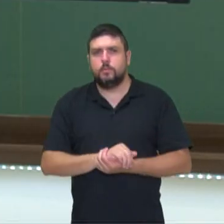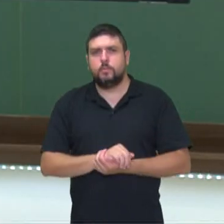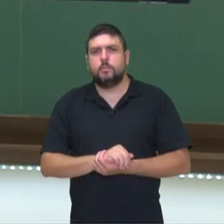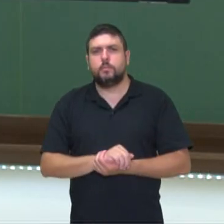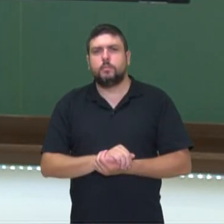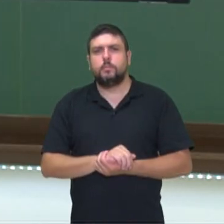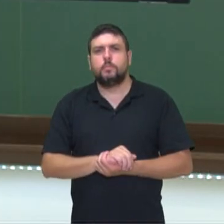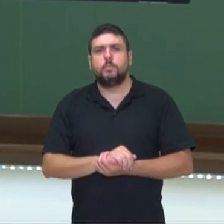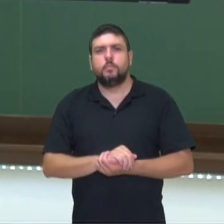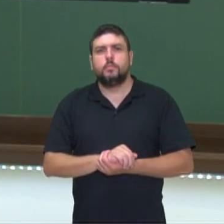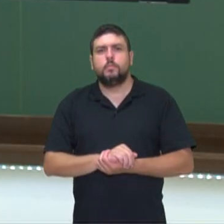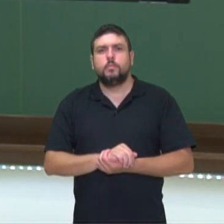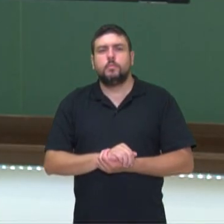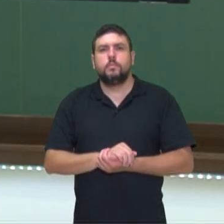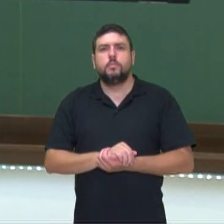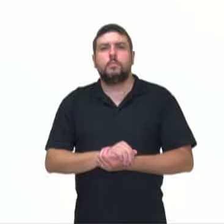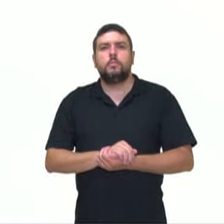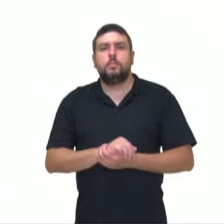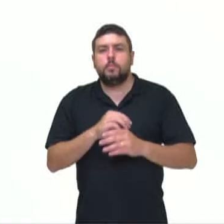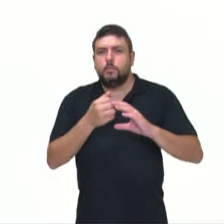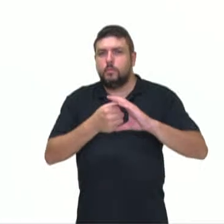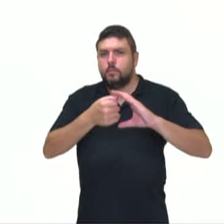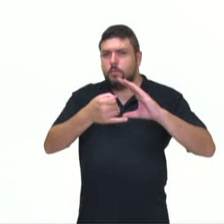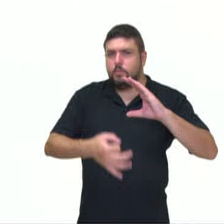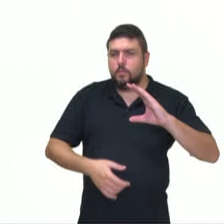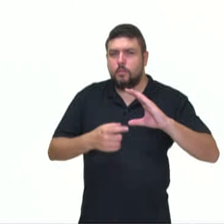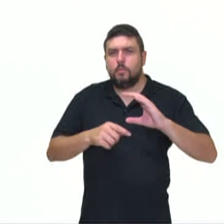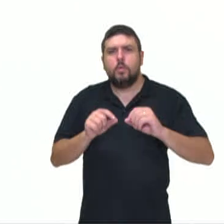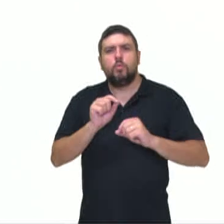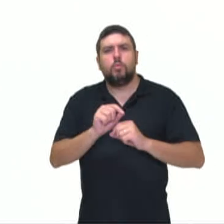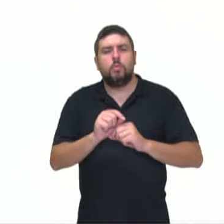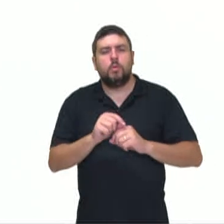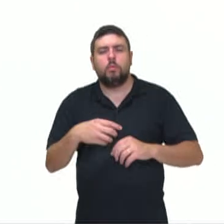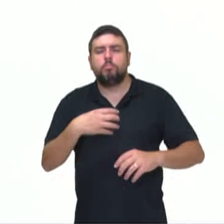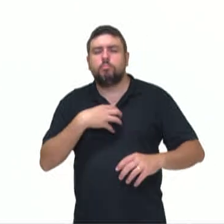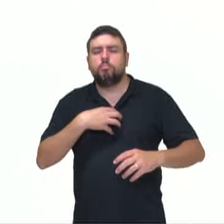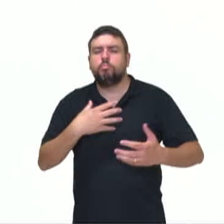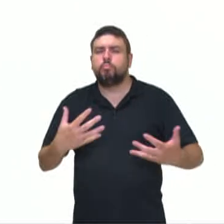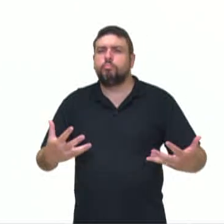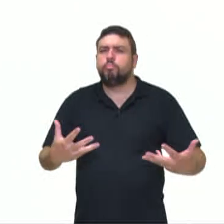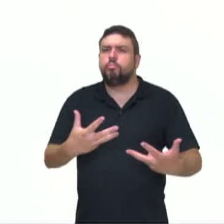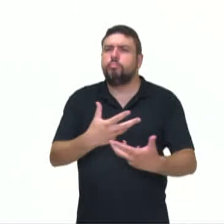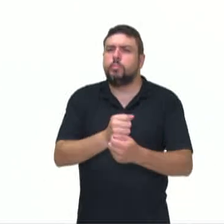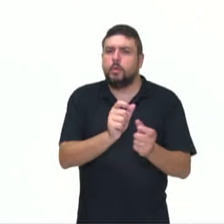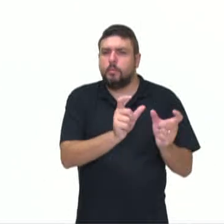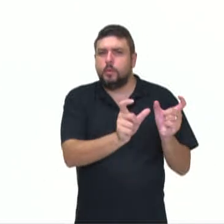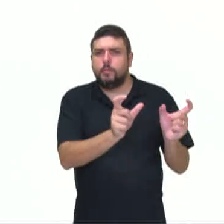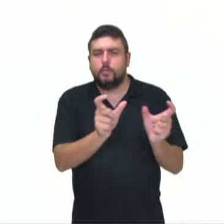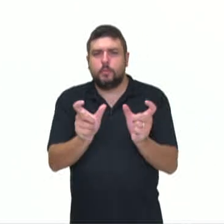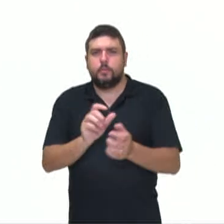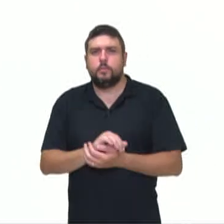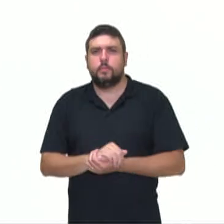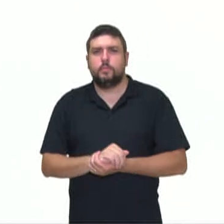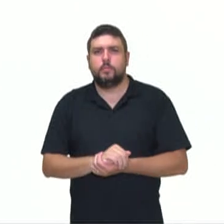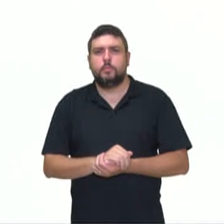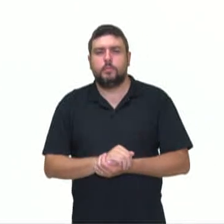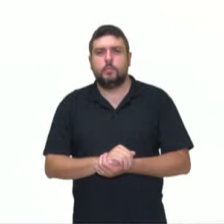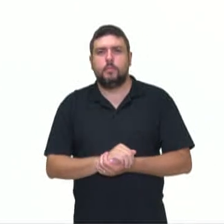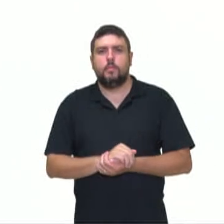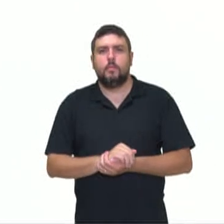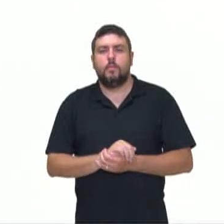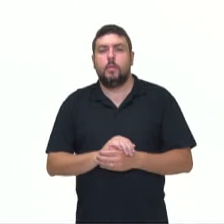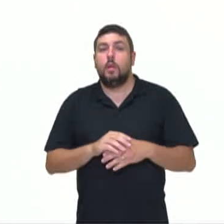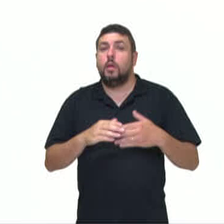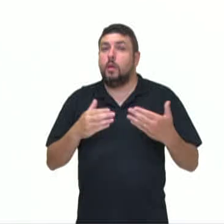Uma característica também é privilegiar o aspecto estético e artístico da palavra. Então, dar um sentido todo